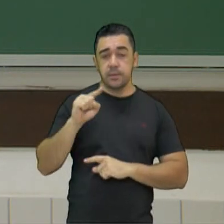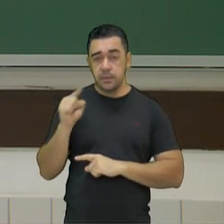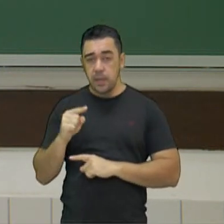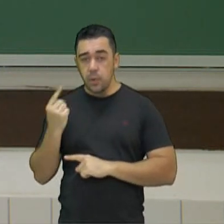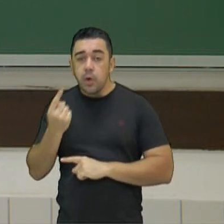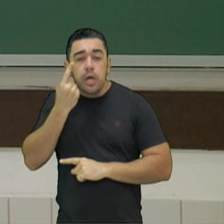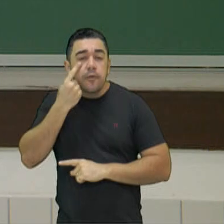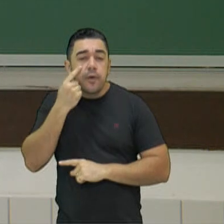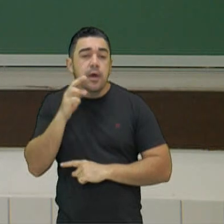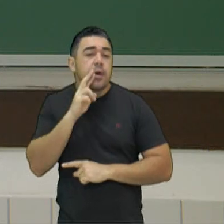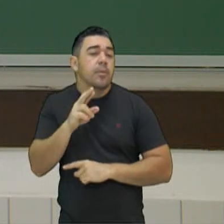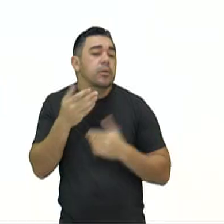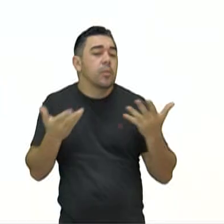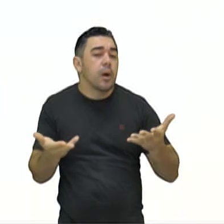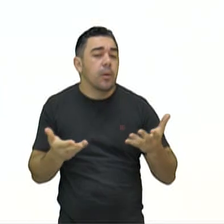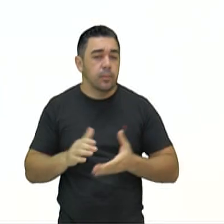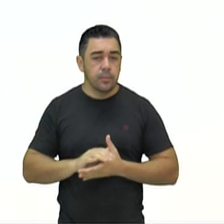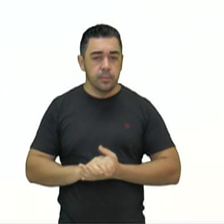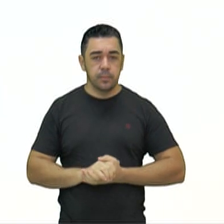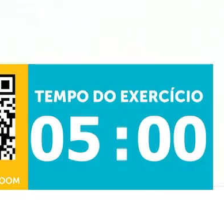vai ser o seu resultado.